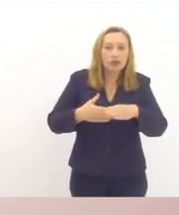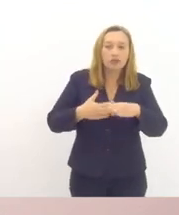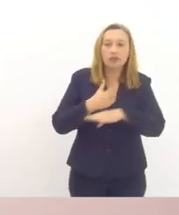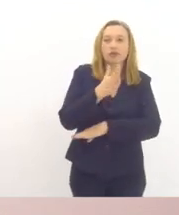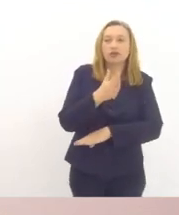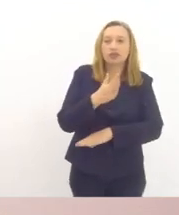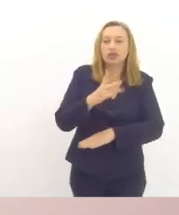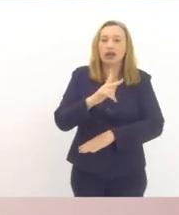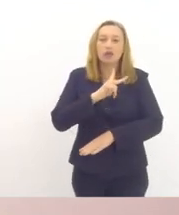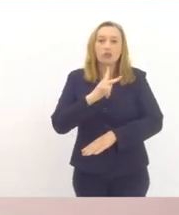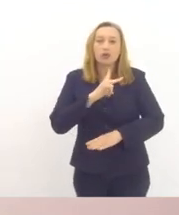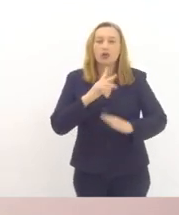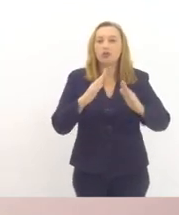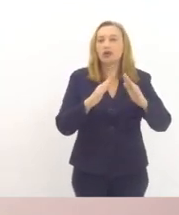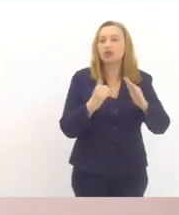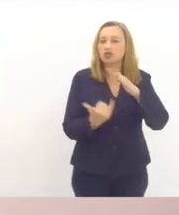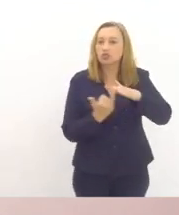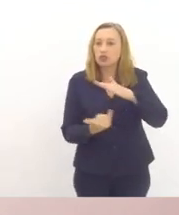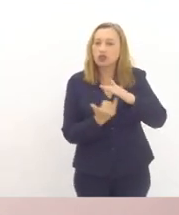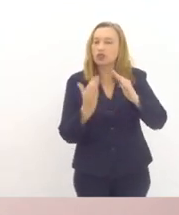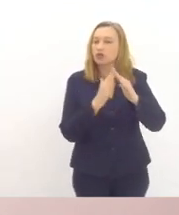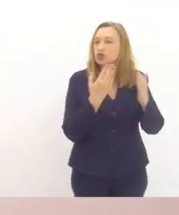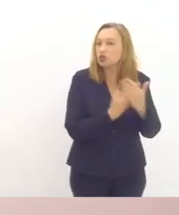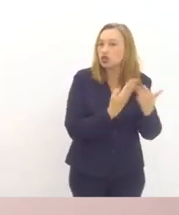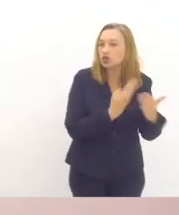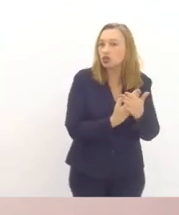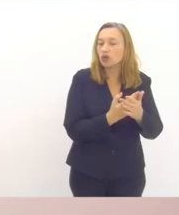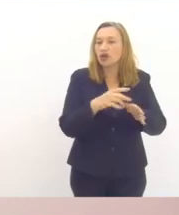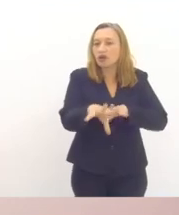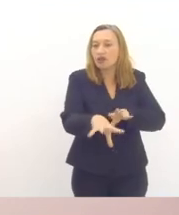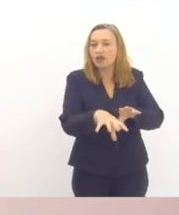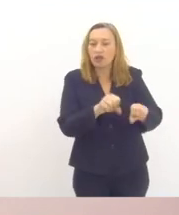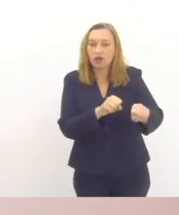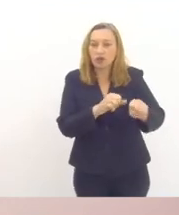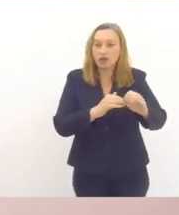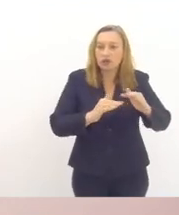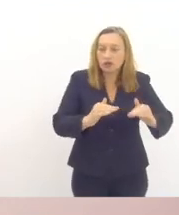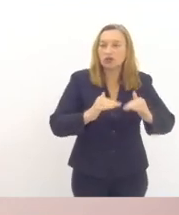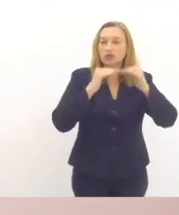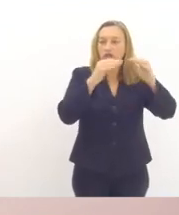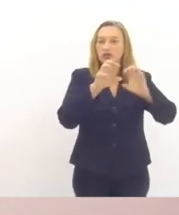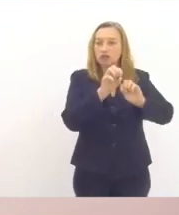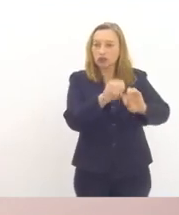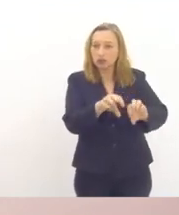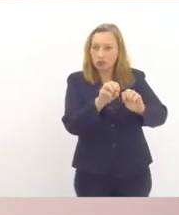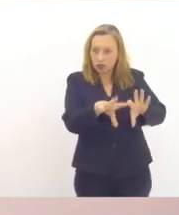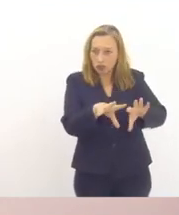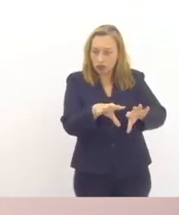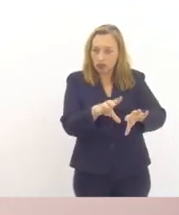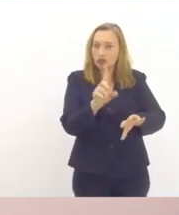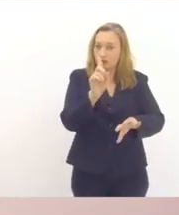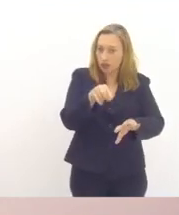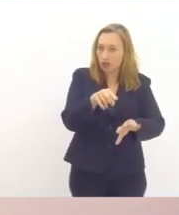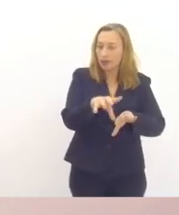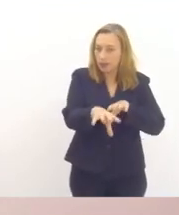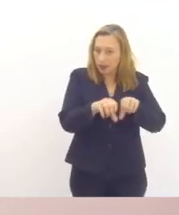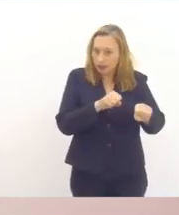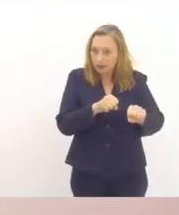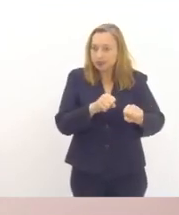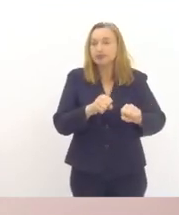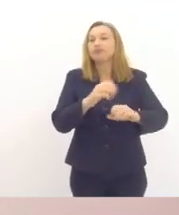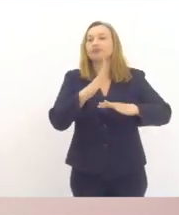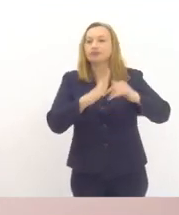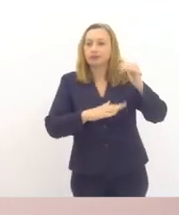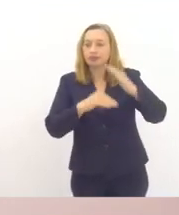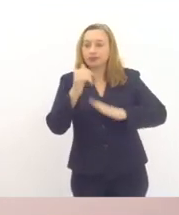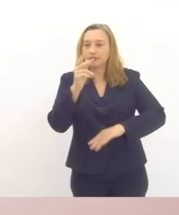própria instituição escolar, que ela passa pela formação em nível superior dos professores, né, pela formação de professores